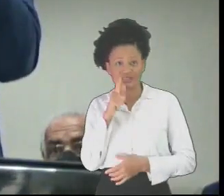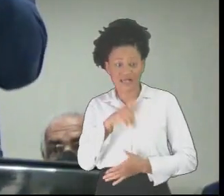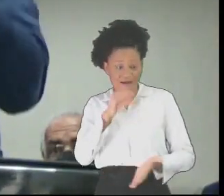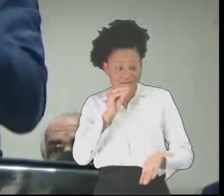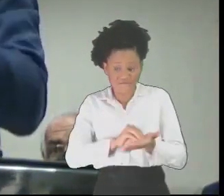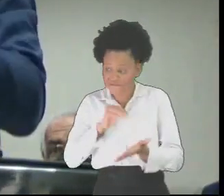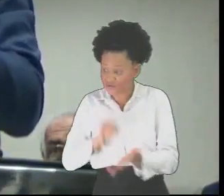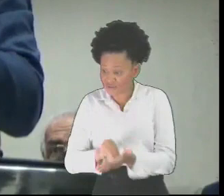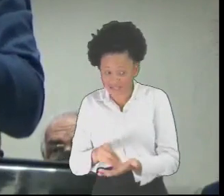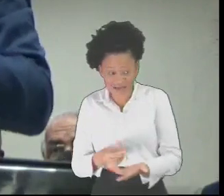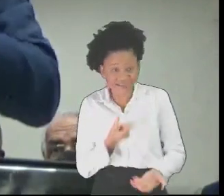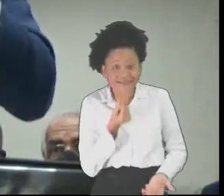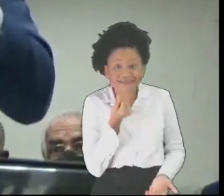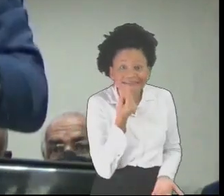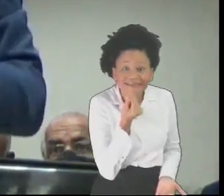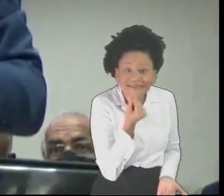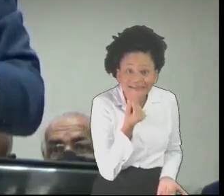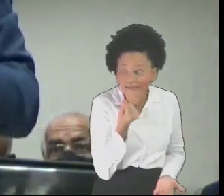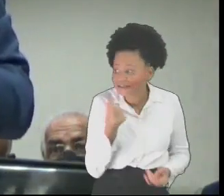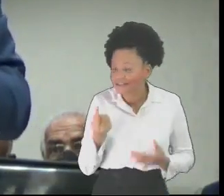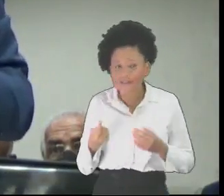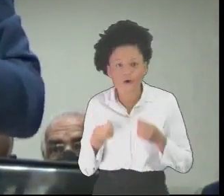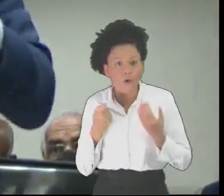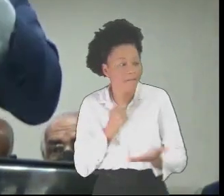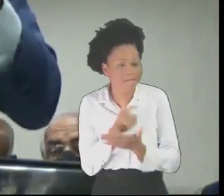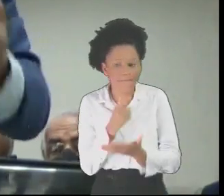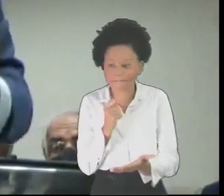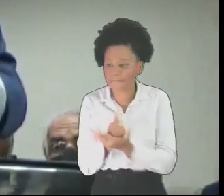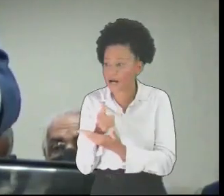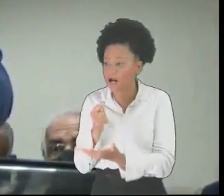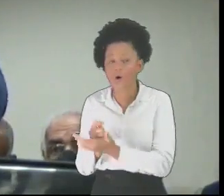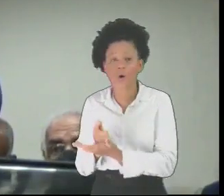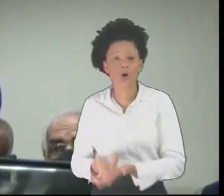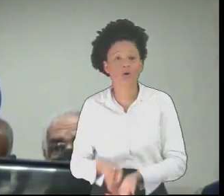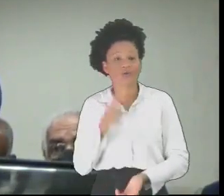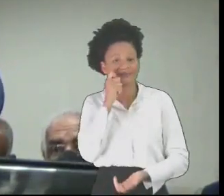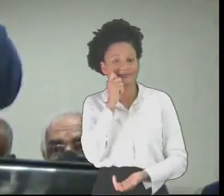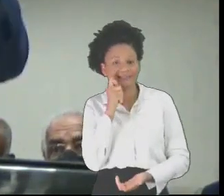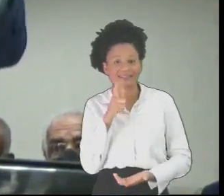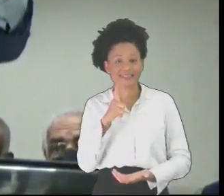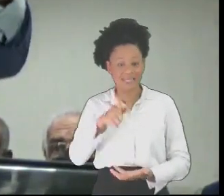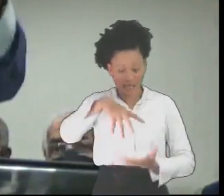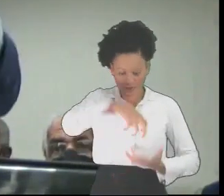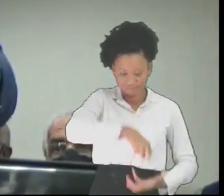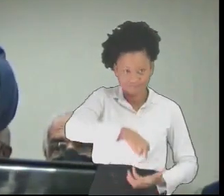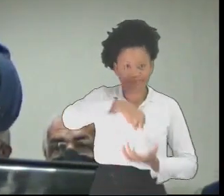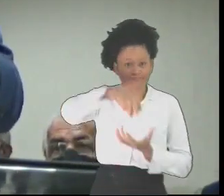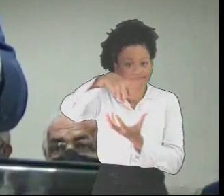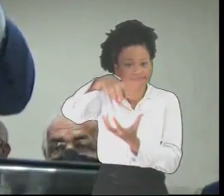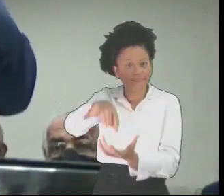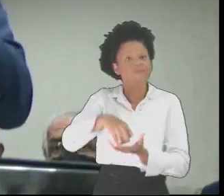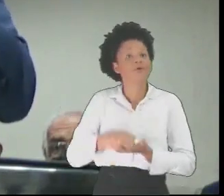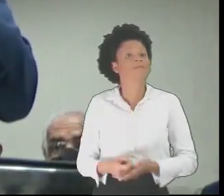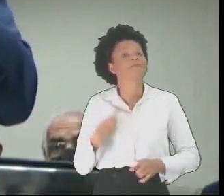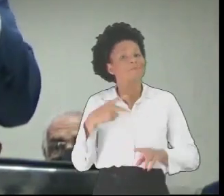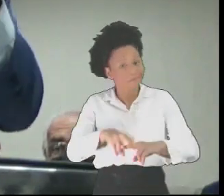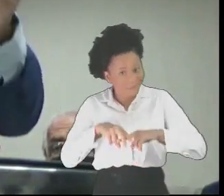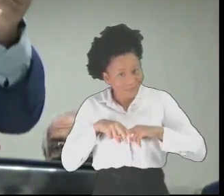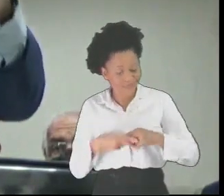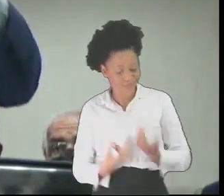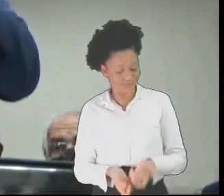faltava moeda, se pagava os ordenados com o quê? Sal. Com sal. Por isso que nós temos